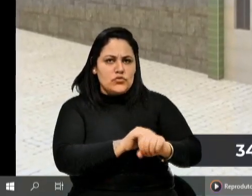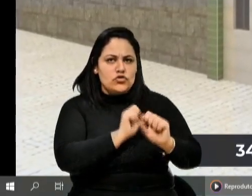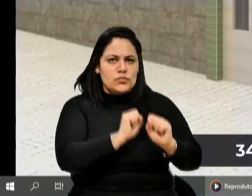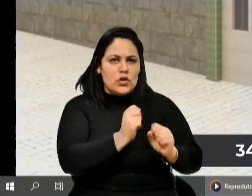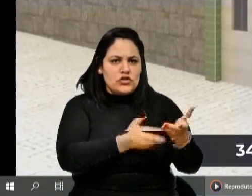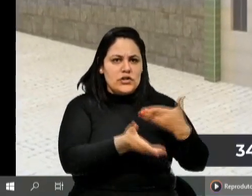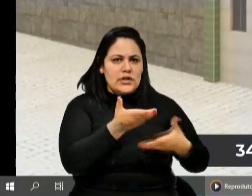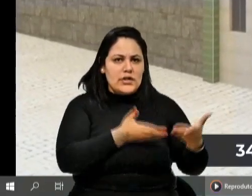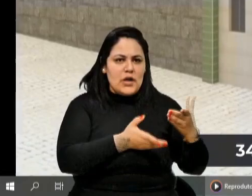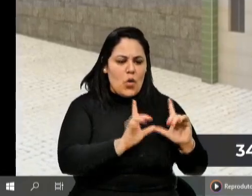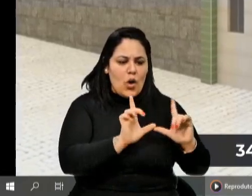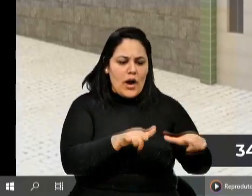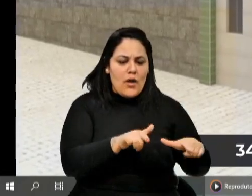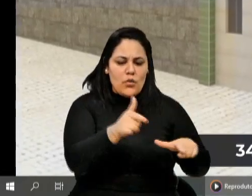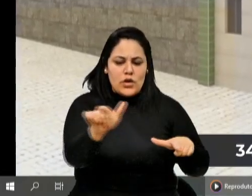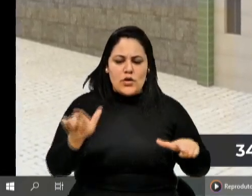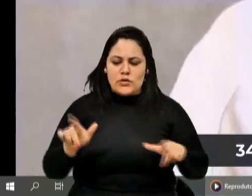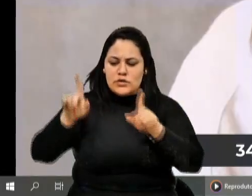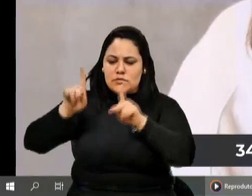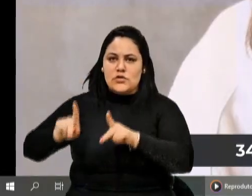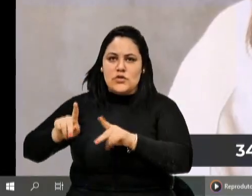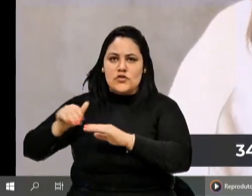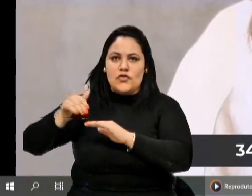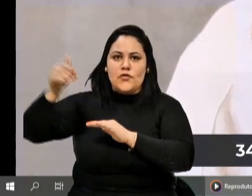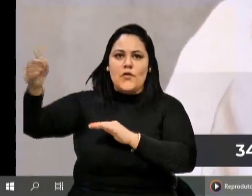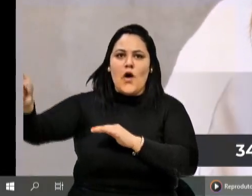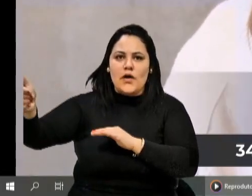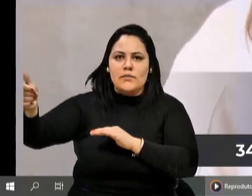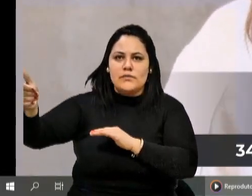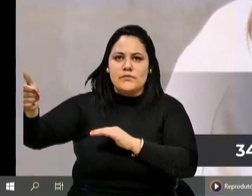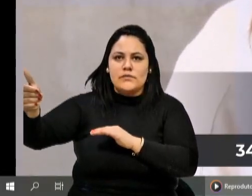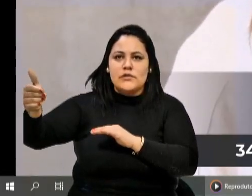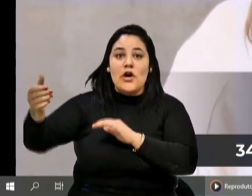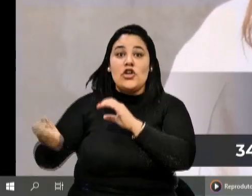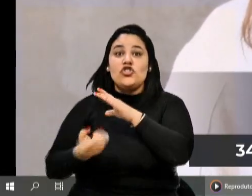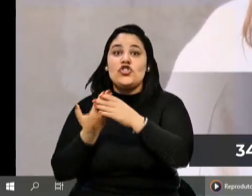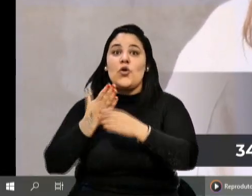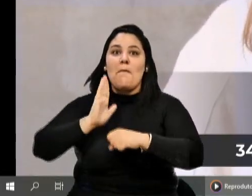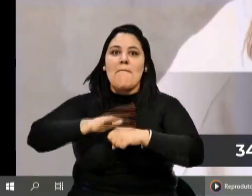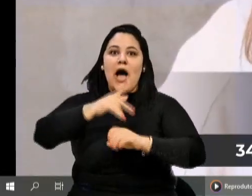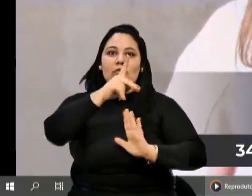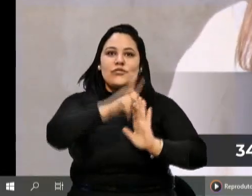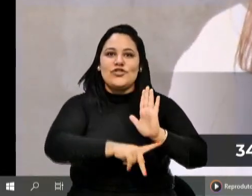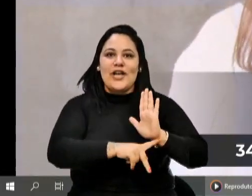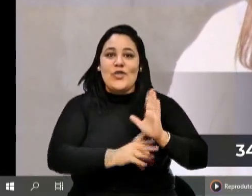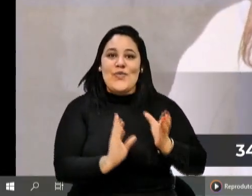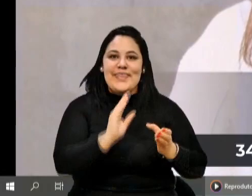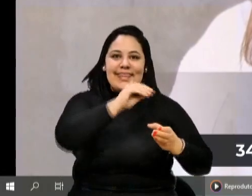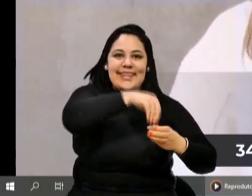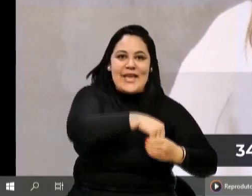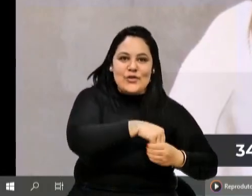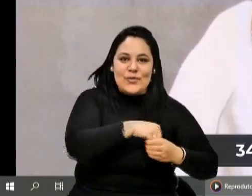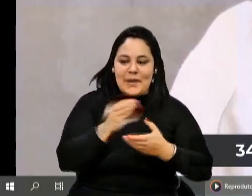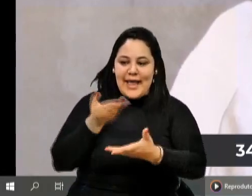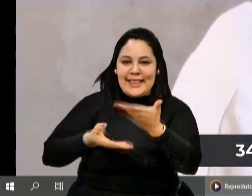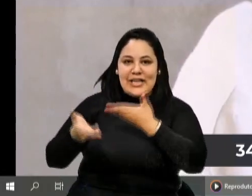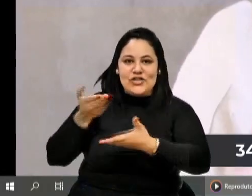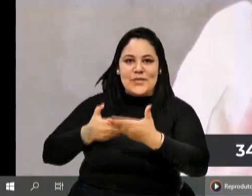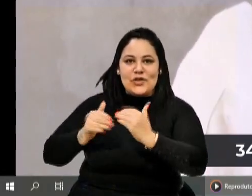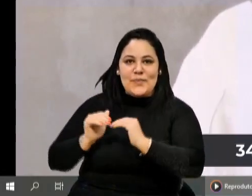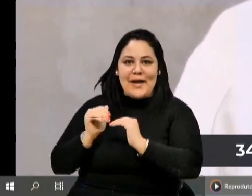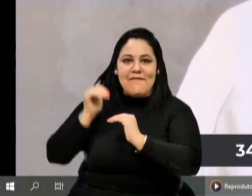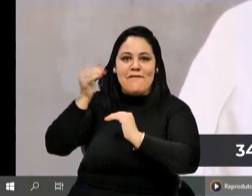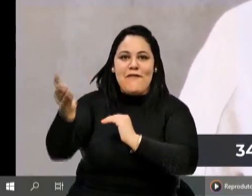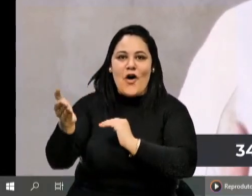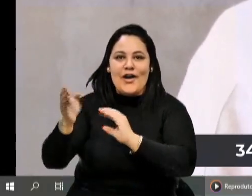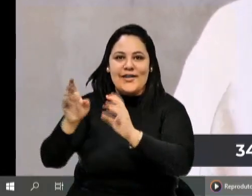outras pessoas de fora. Então, se trouxe junto a ideia de criar mais um projeto interno para atendimento externo. Então, hoje a gente já está